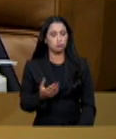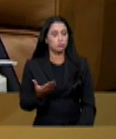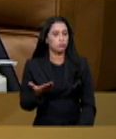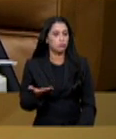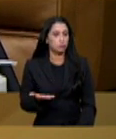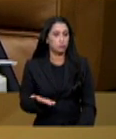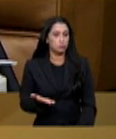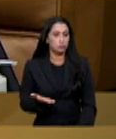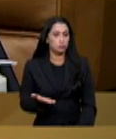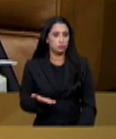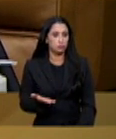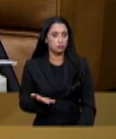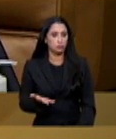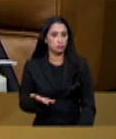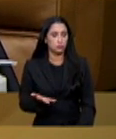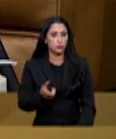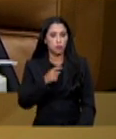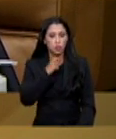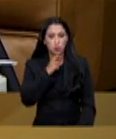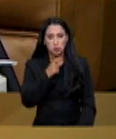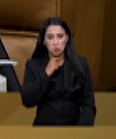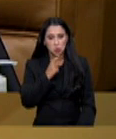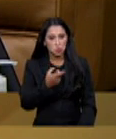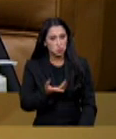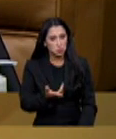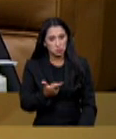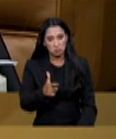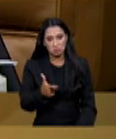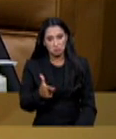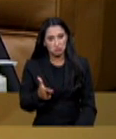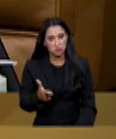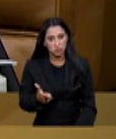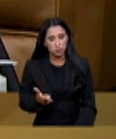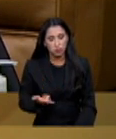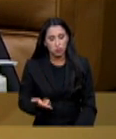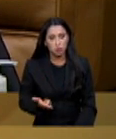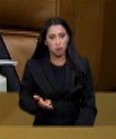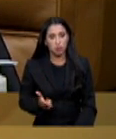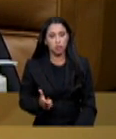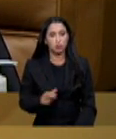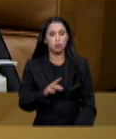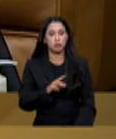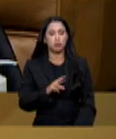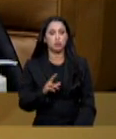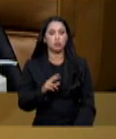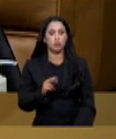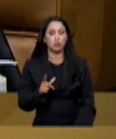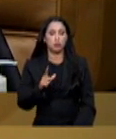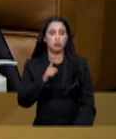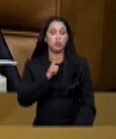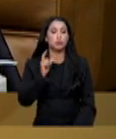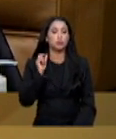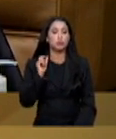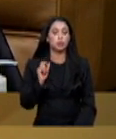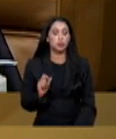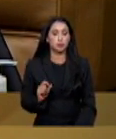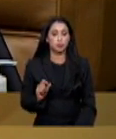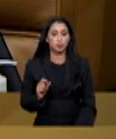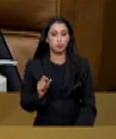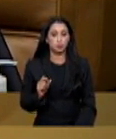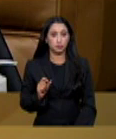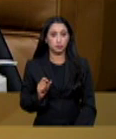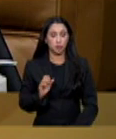digamos assim, maiores dúvidas sobre o não prosperar da pretensão